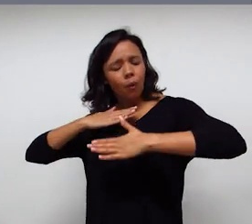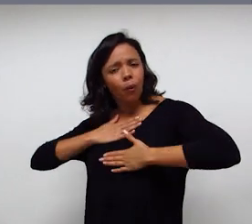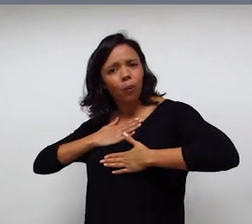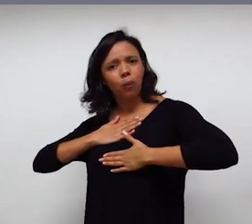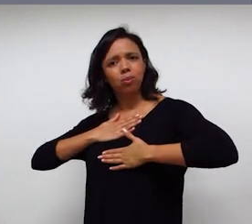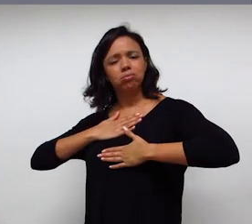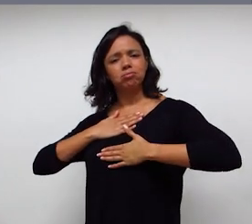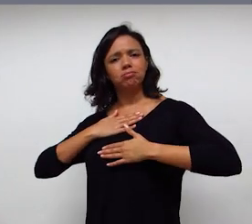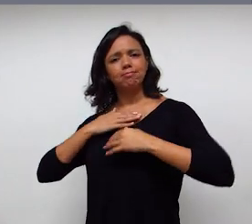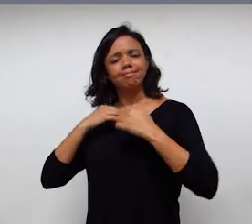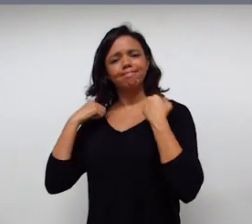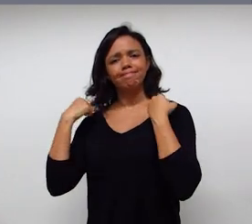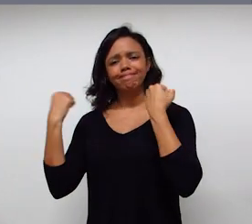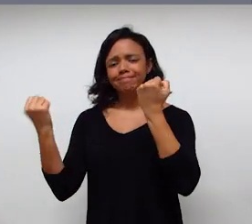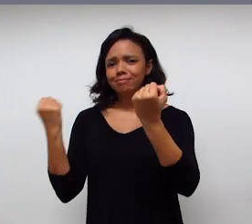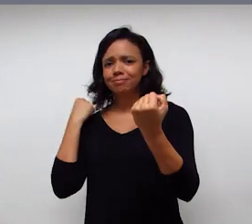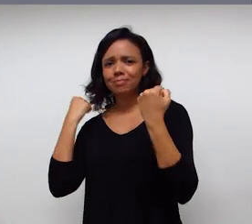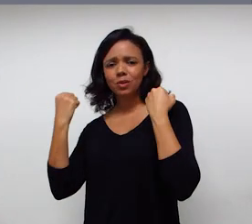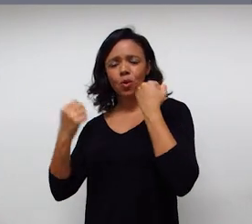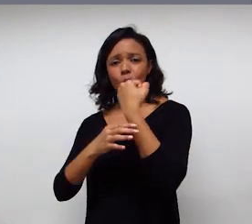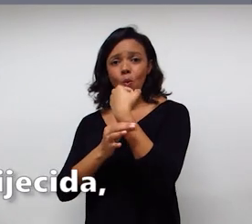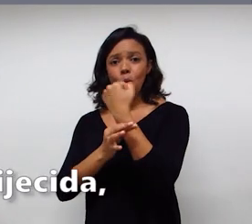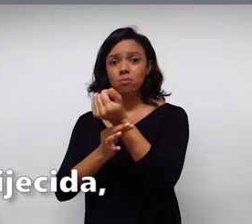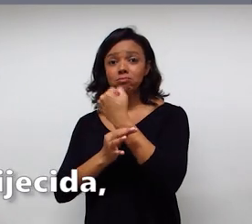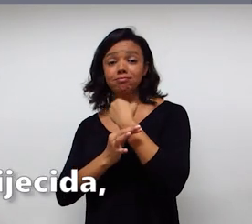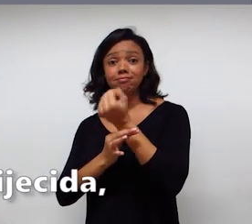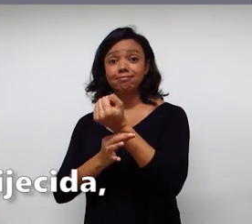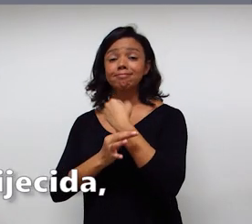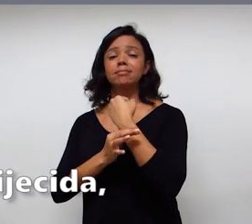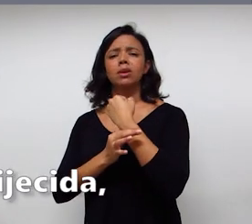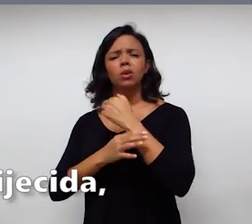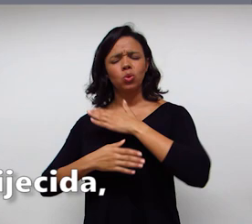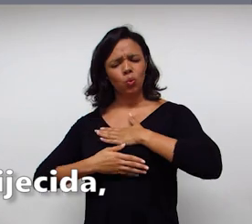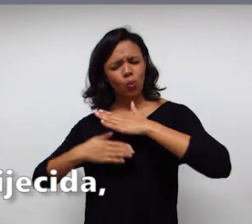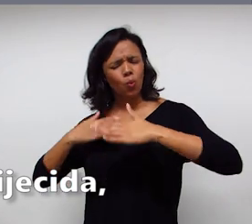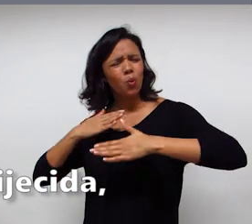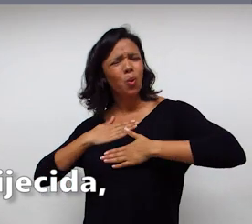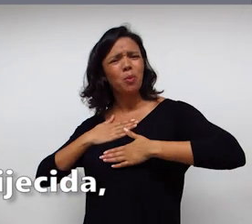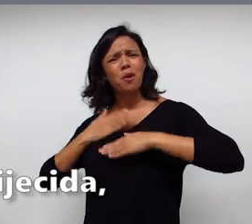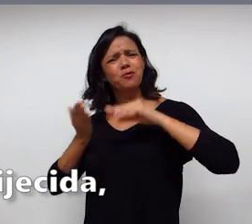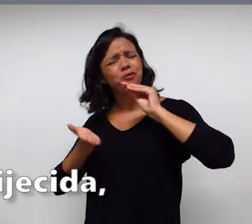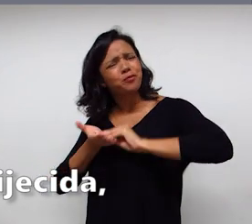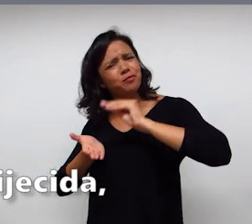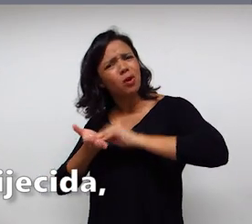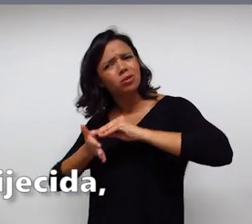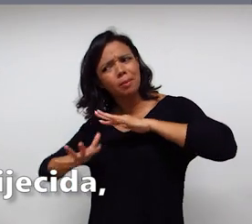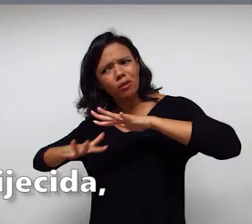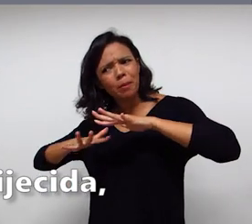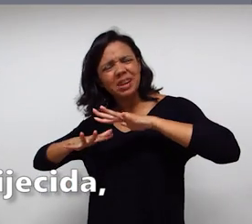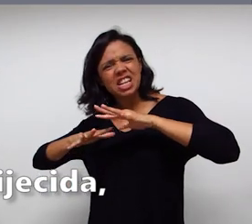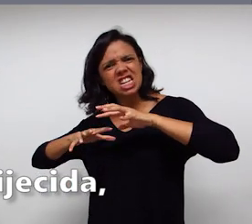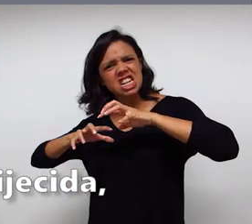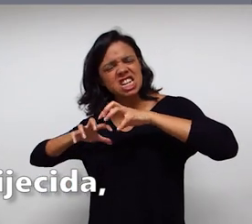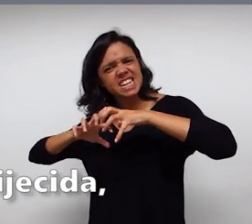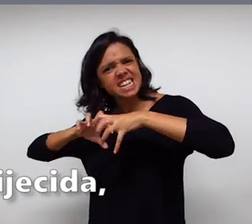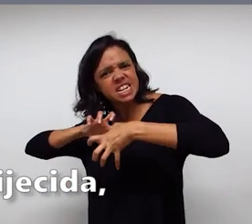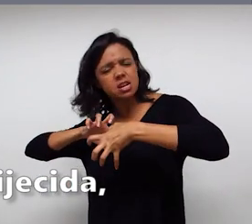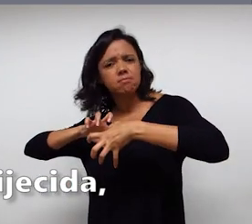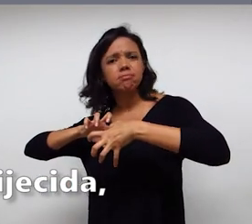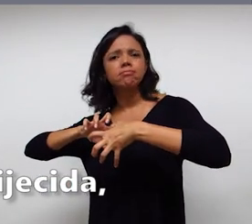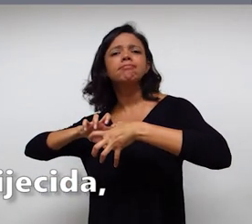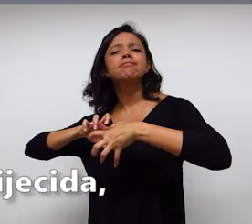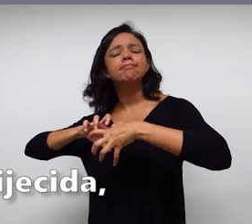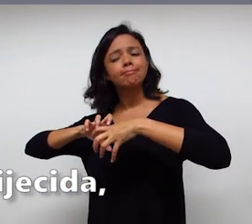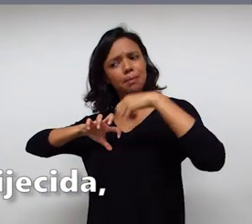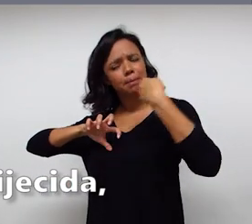movimentá-las cada articulação, né, a região do corpo que você percebe que com a falta de movimento está ficando